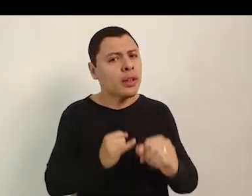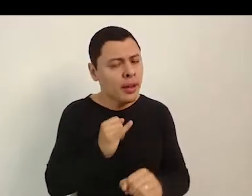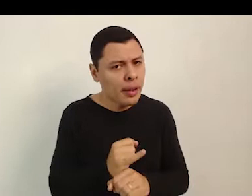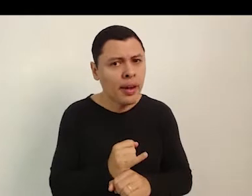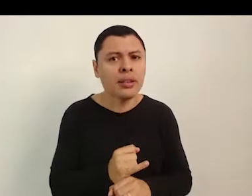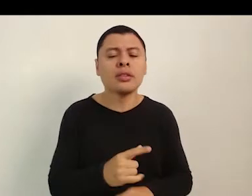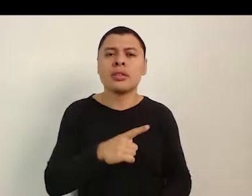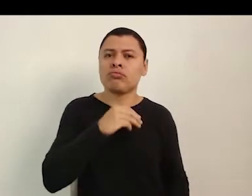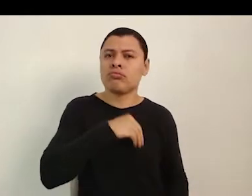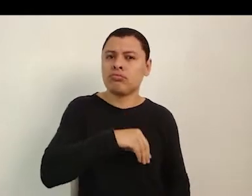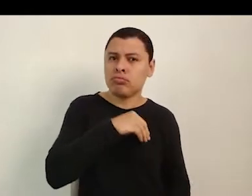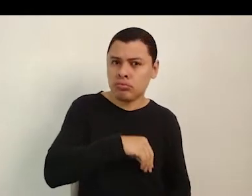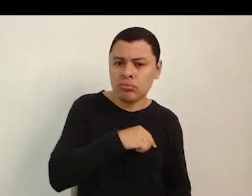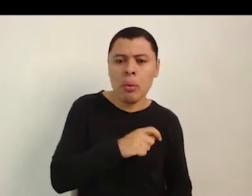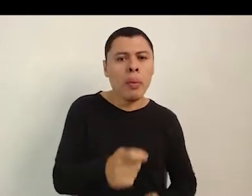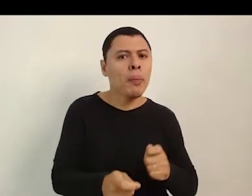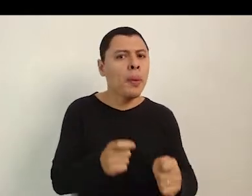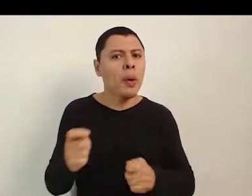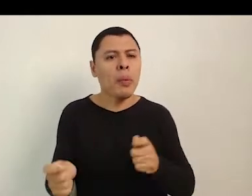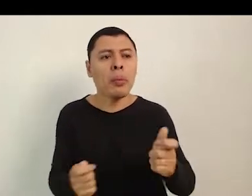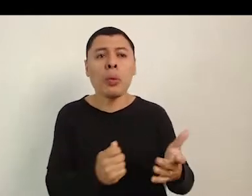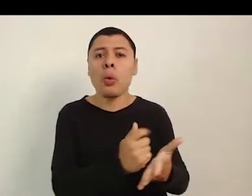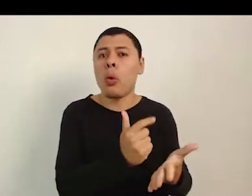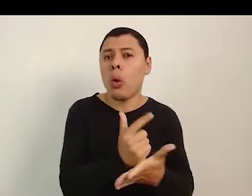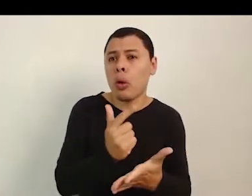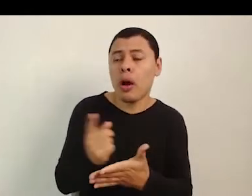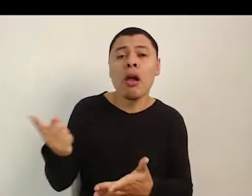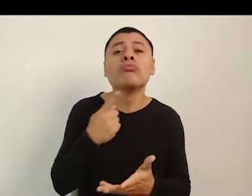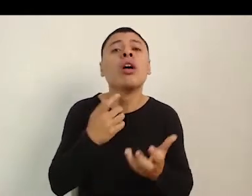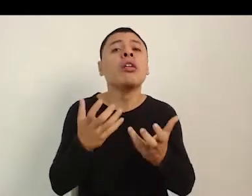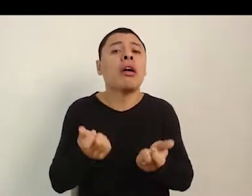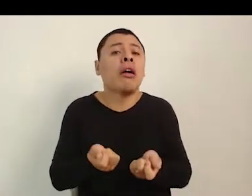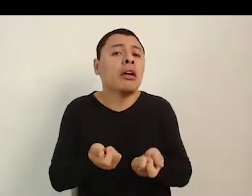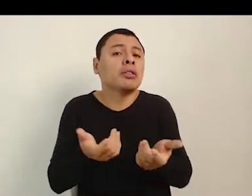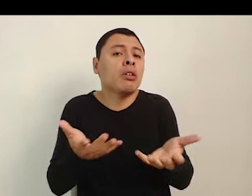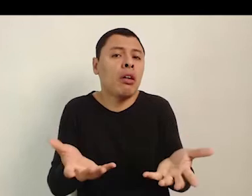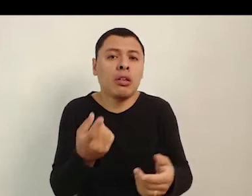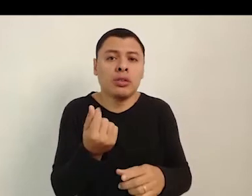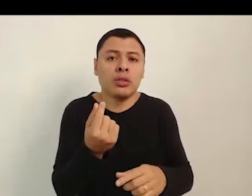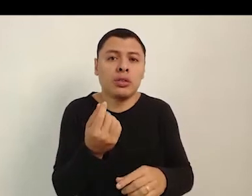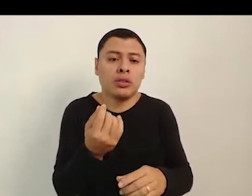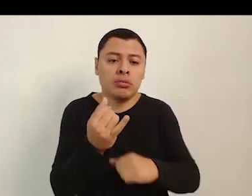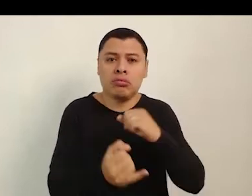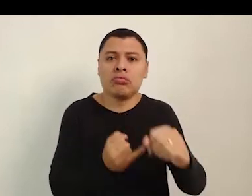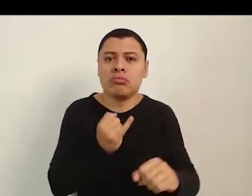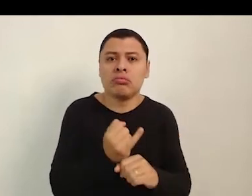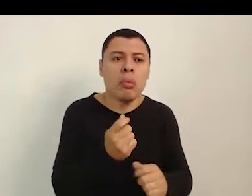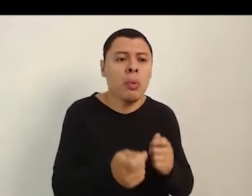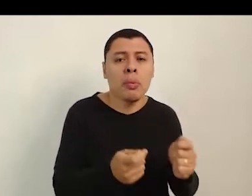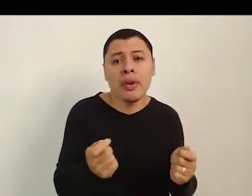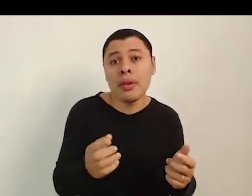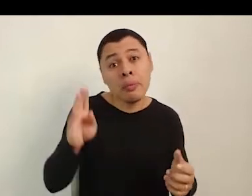ativa, são pessoas que podem e querem gastar o seu dinheiro online. Ainda mais no tempo que a gente vive hoje em dia,